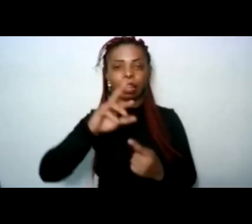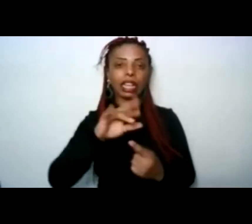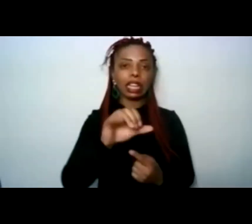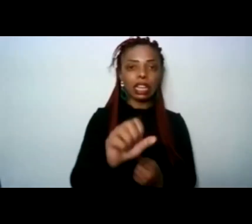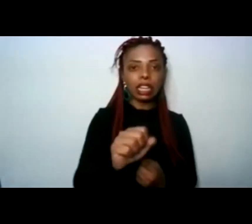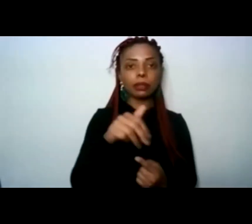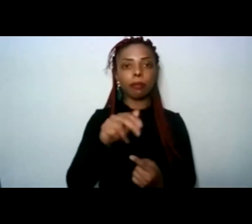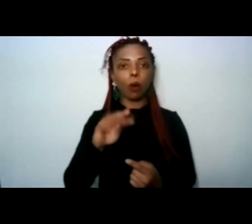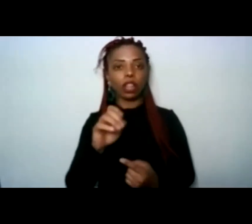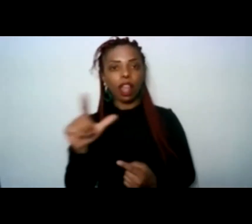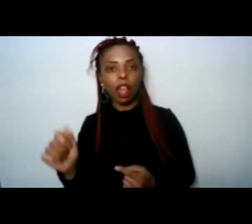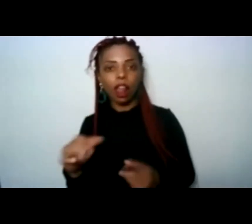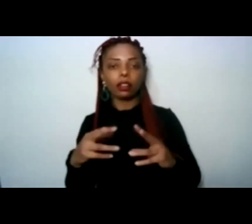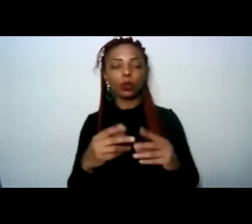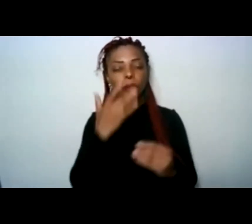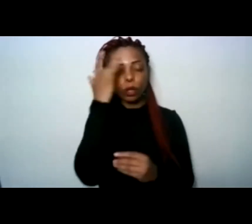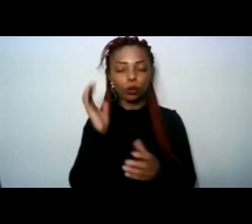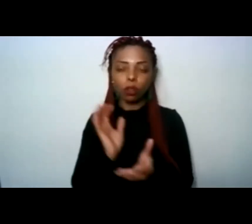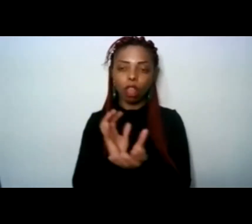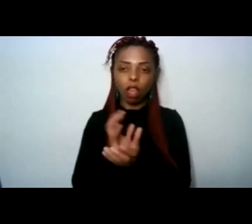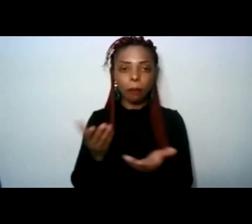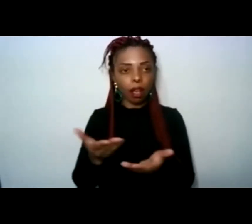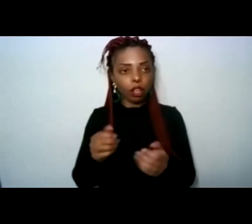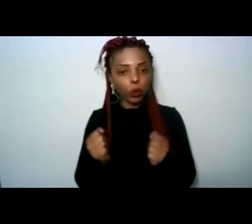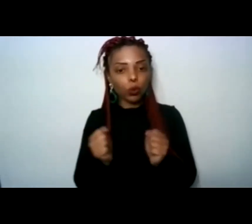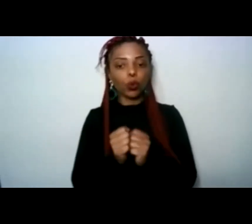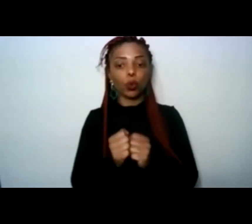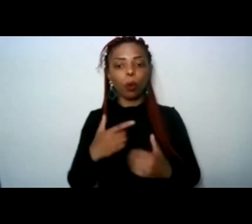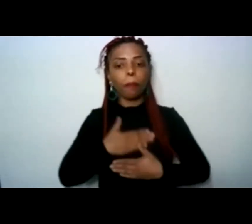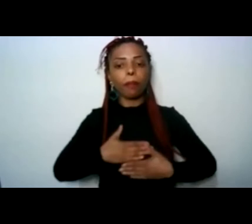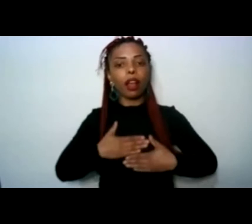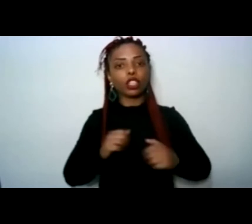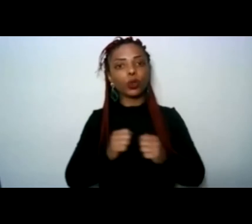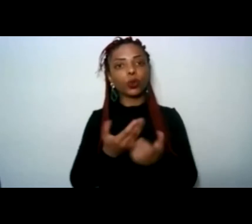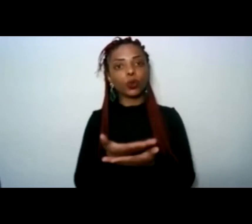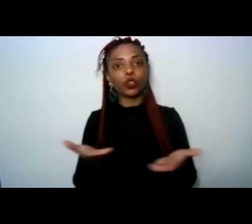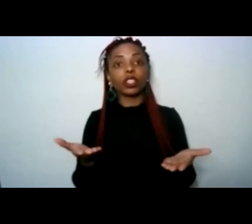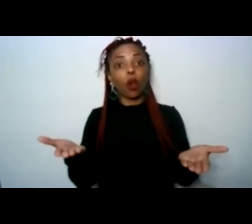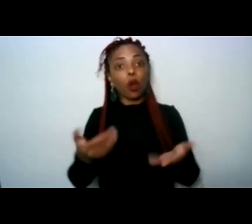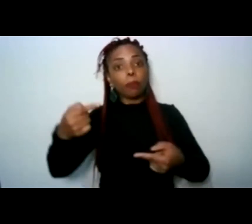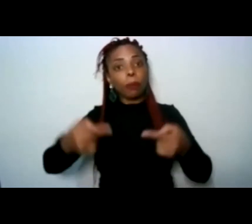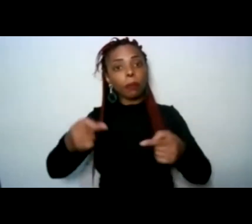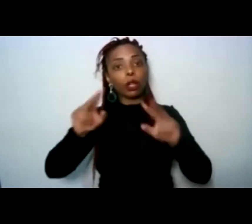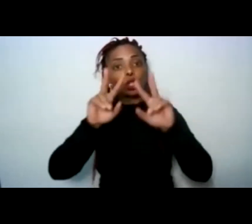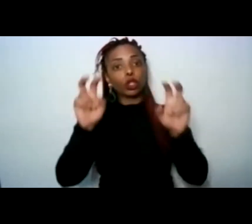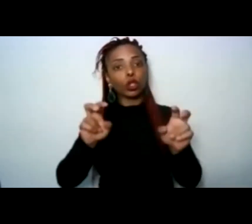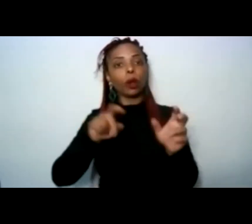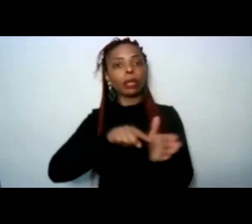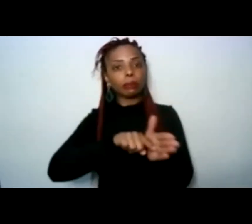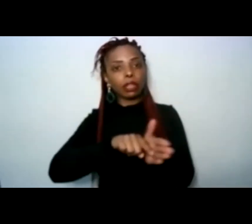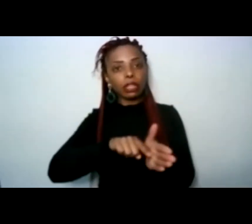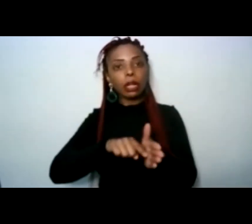que estão aqui nos acompanhando. E é um prazer estar aqui hoje com vocês para discutir as pesquisas da Mesa Redonda, Memórias do